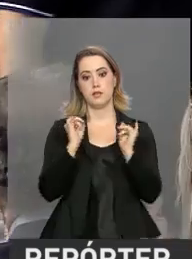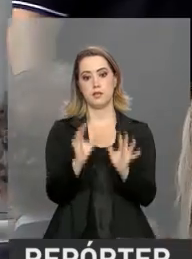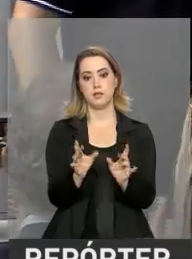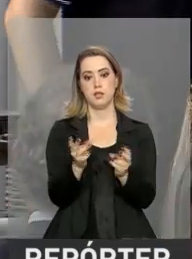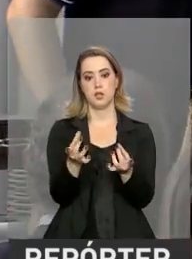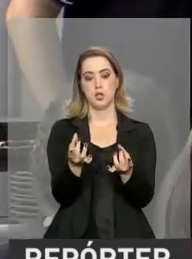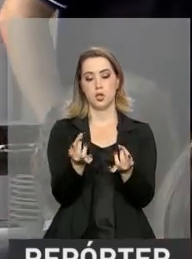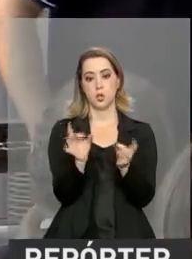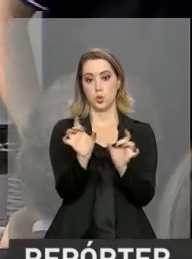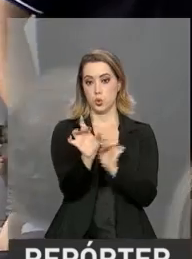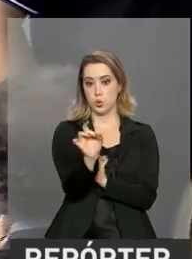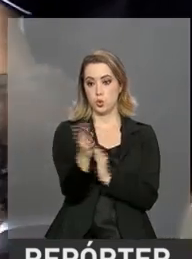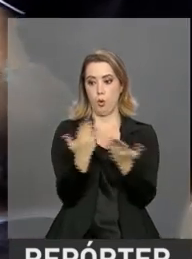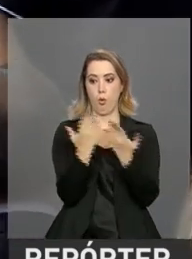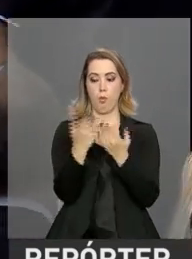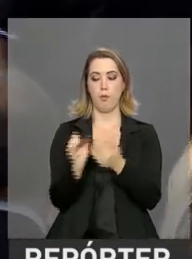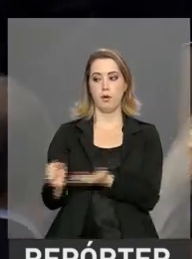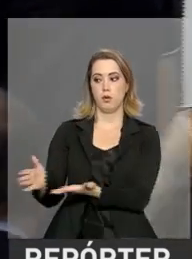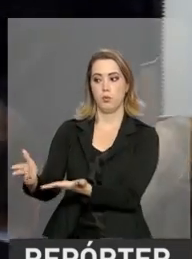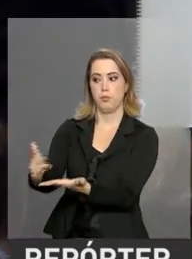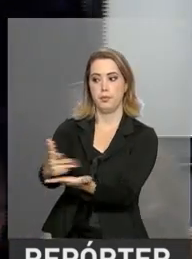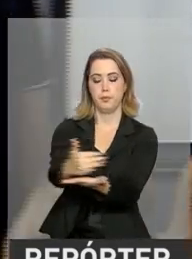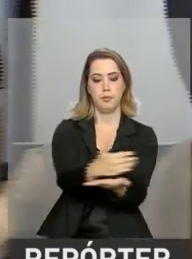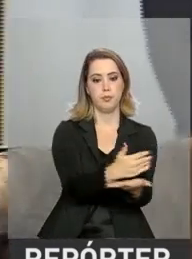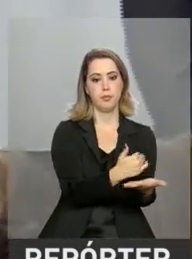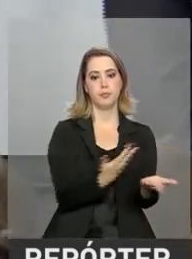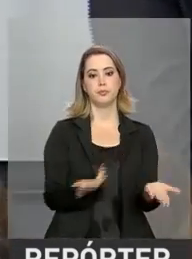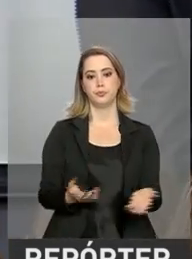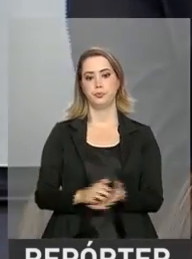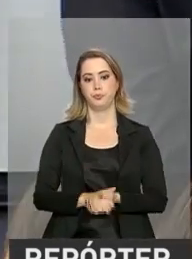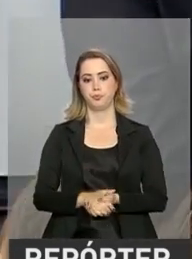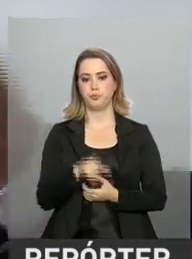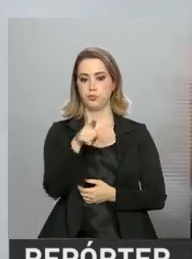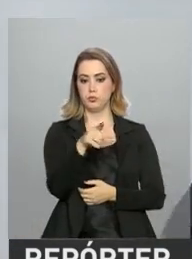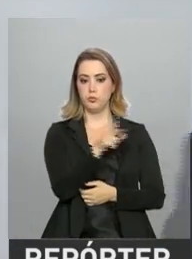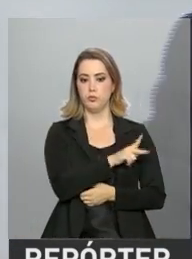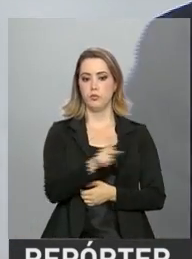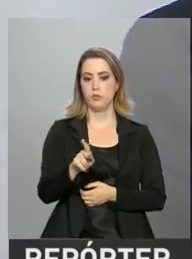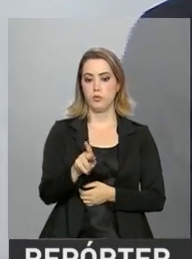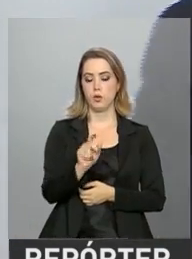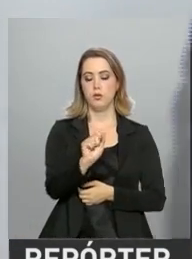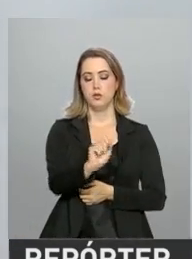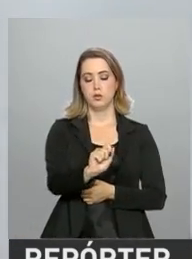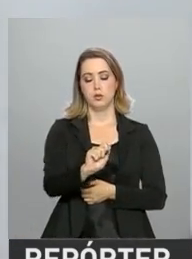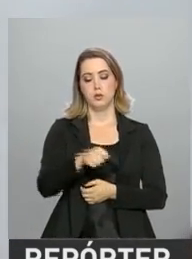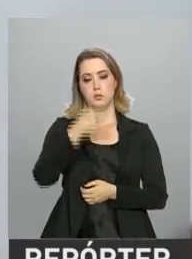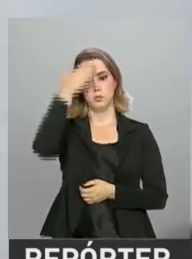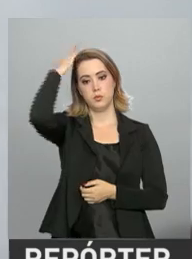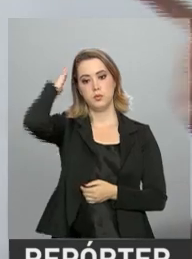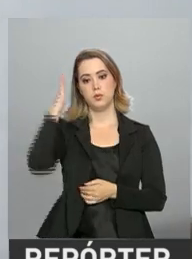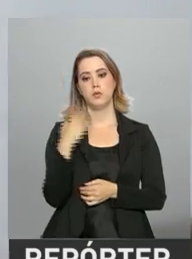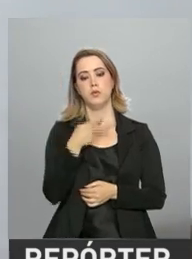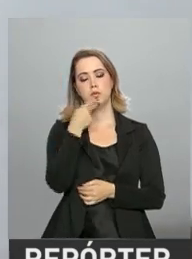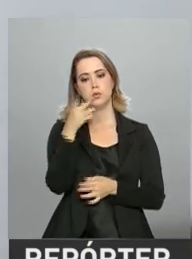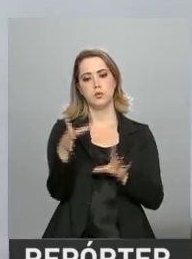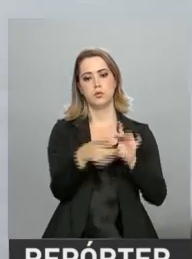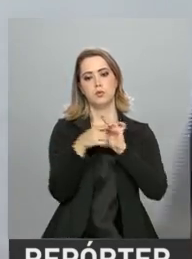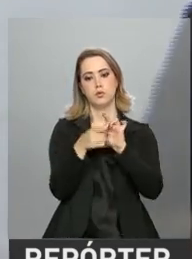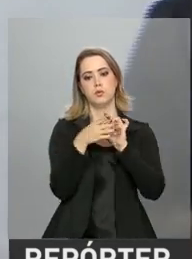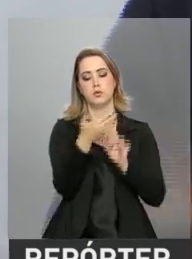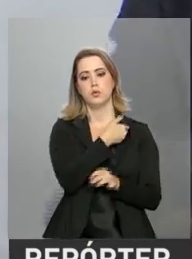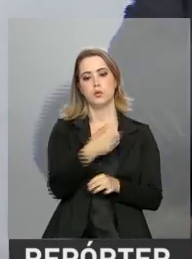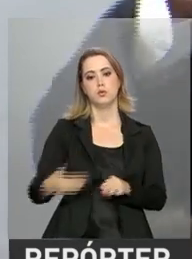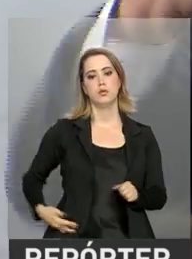recebe. Já o presidente Michel Temer destacou a união entre governo e Congresso na aprovação de projetos de interesse do